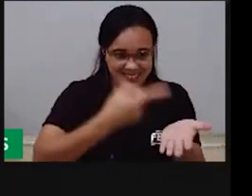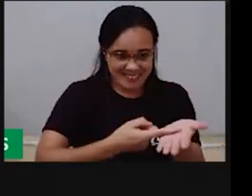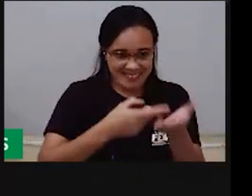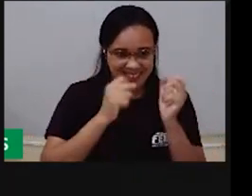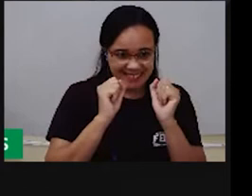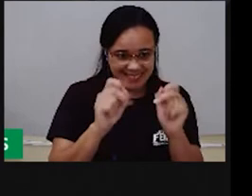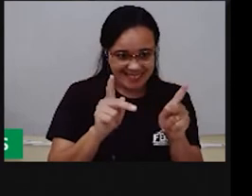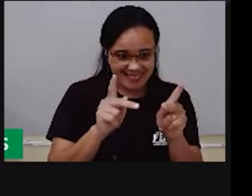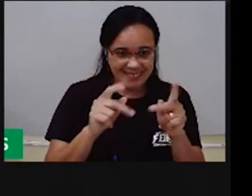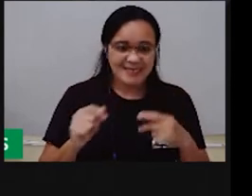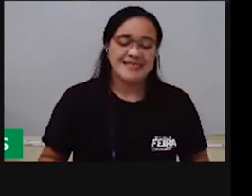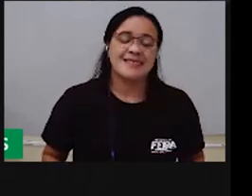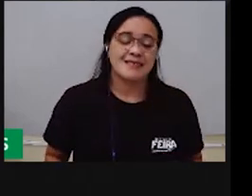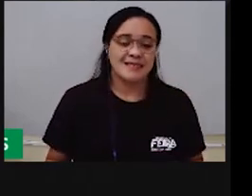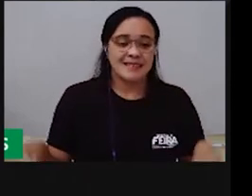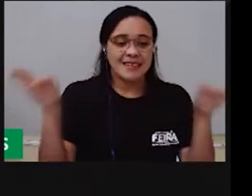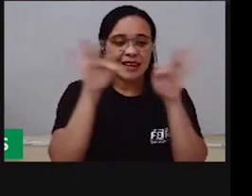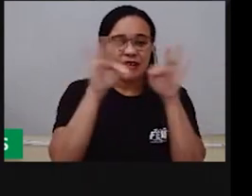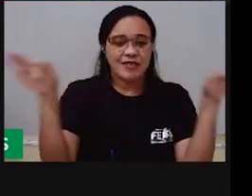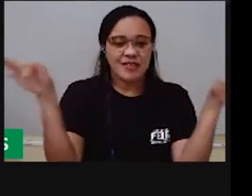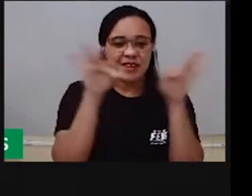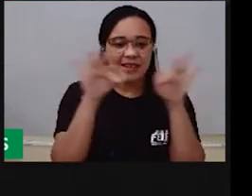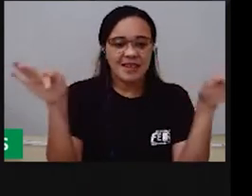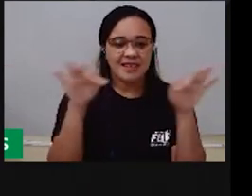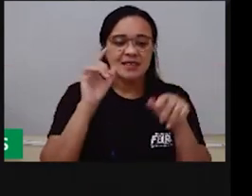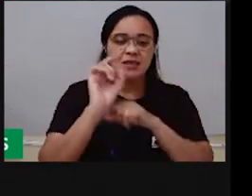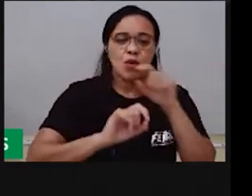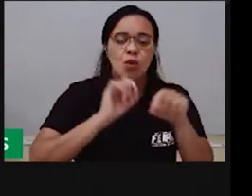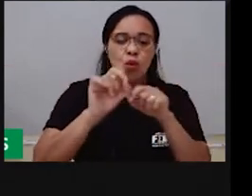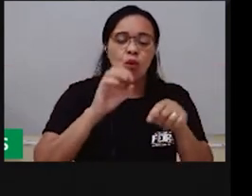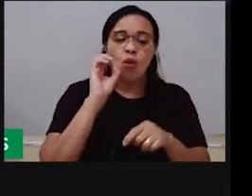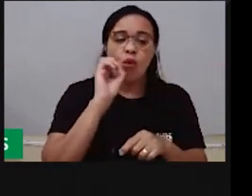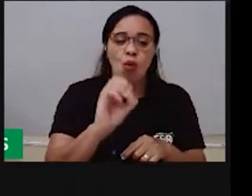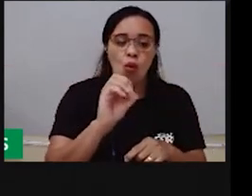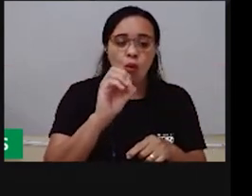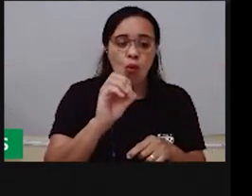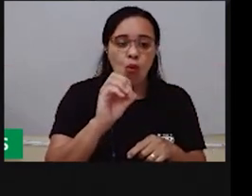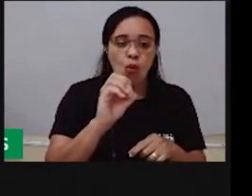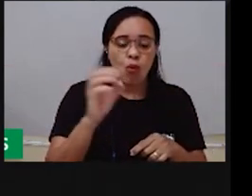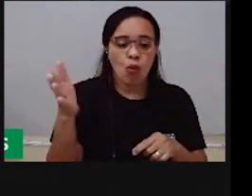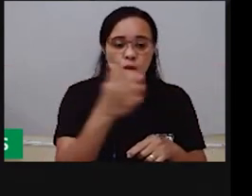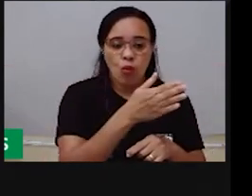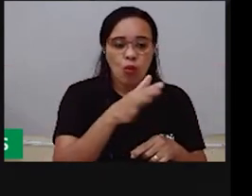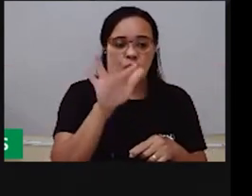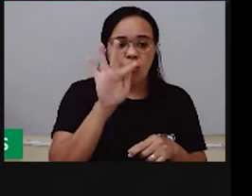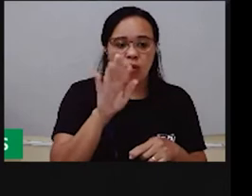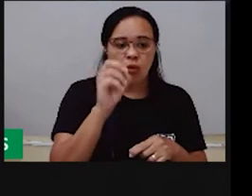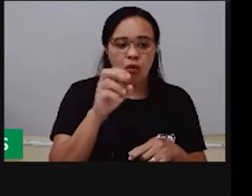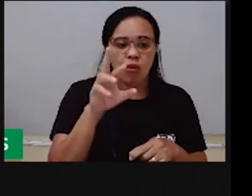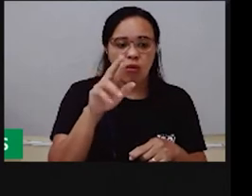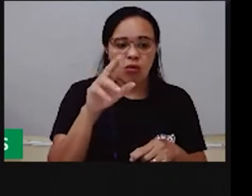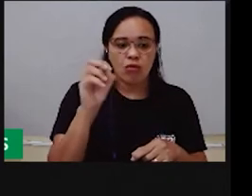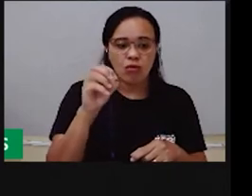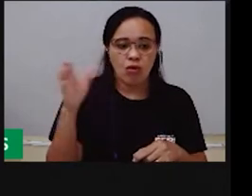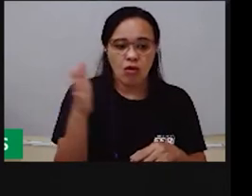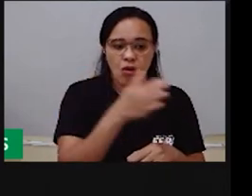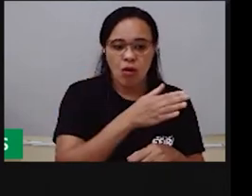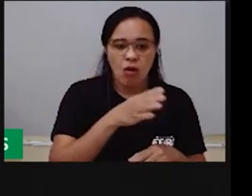Então, vamos escrever a frase. O forró é